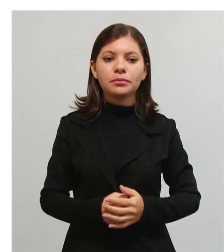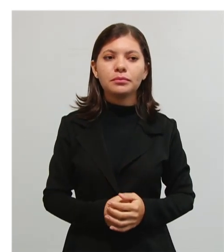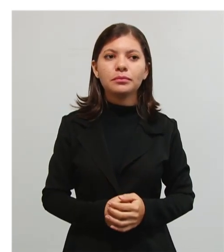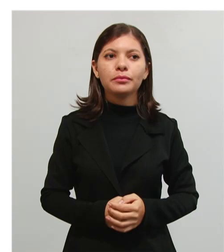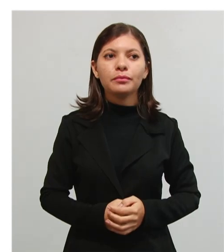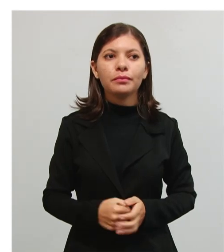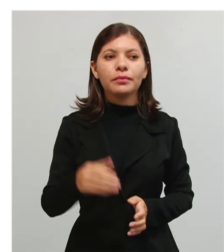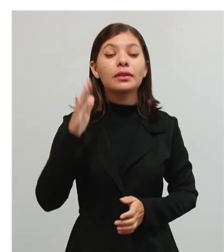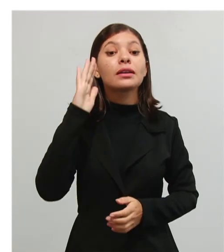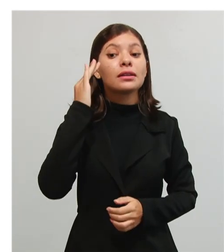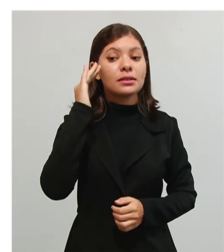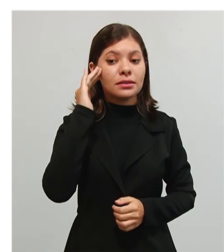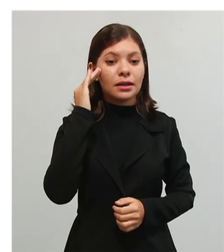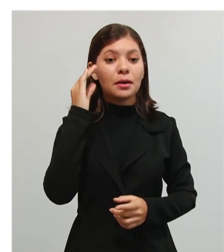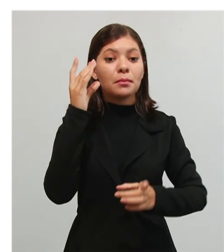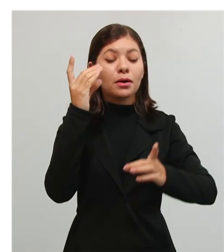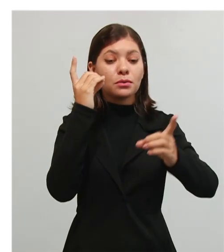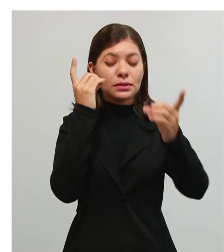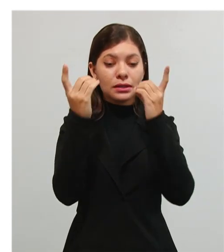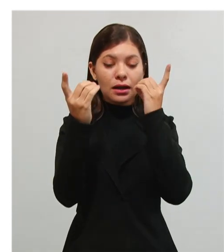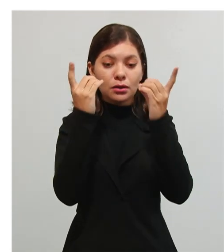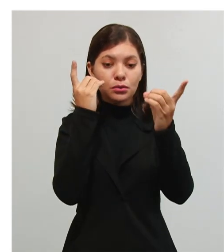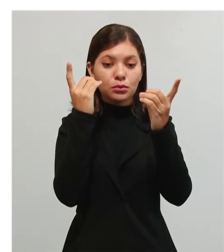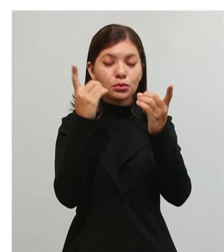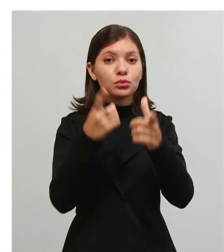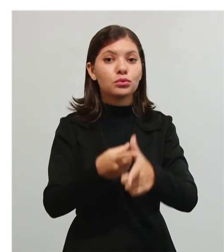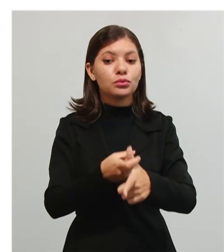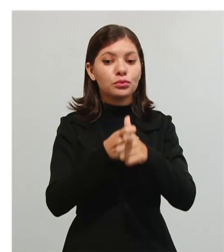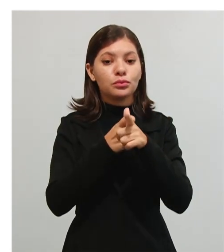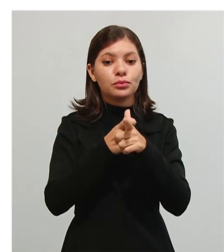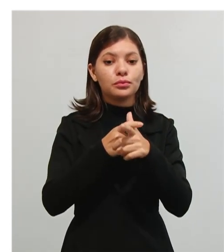Saiba os dados da dívida.